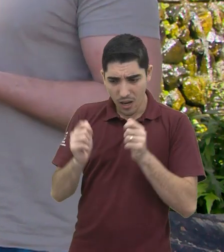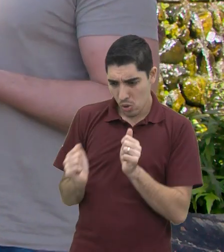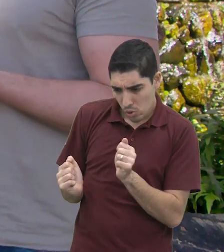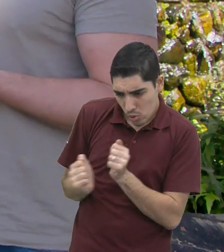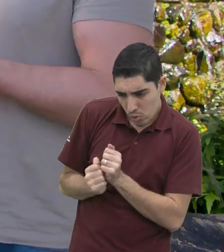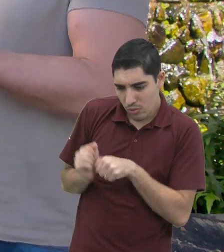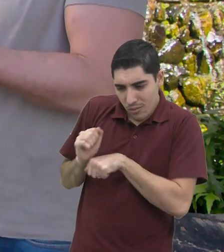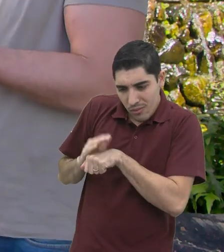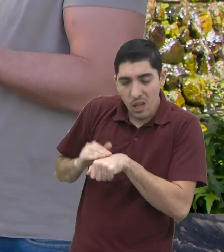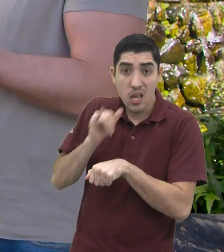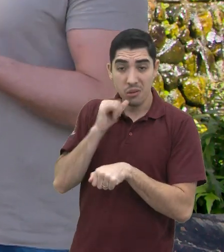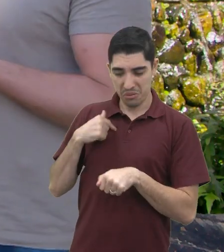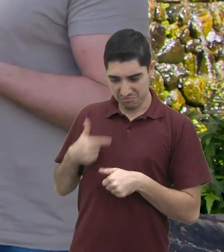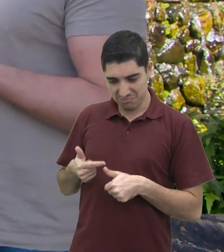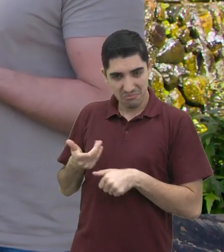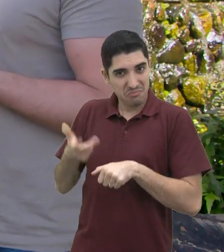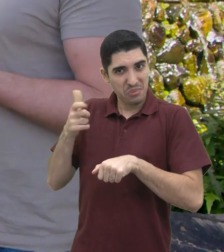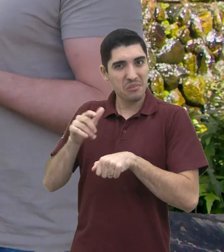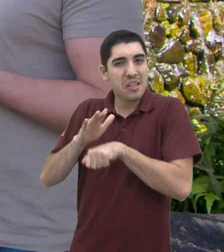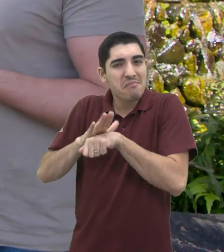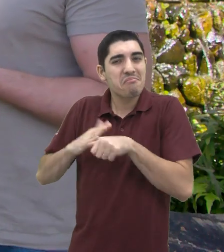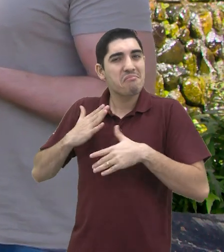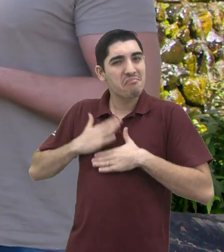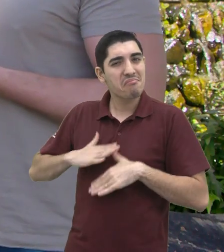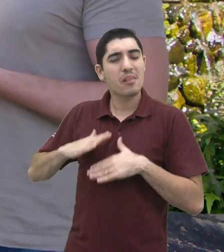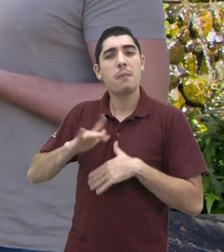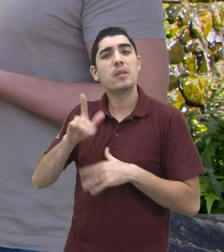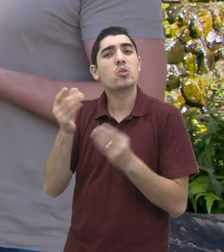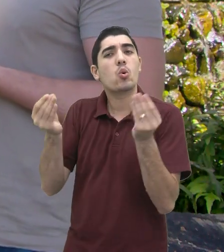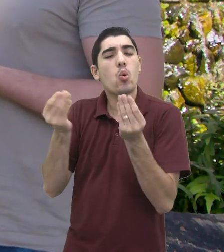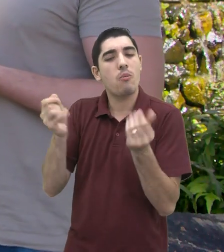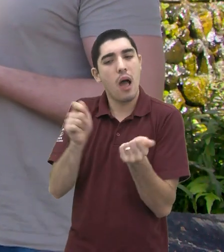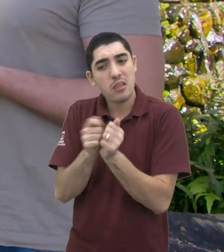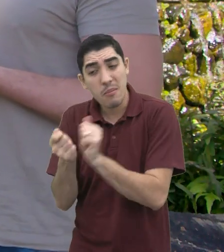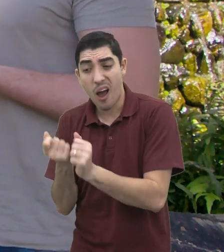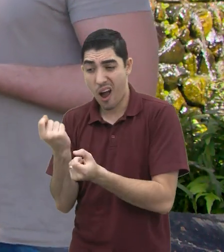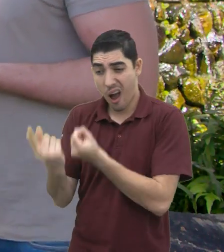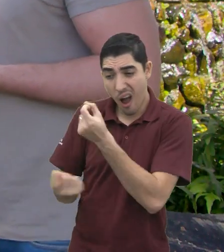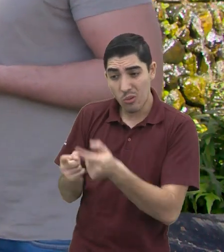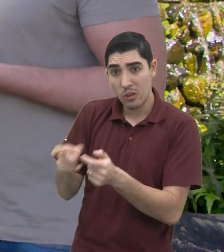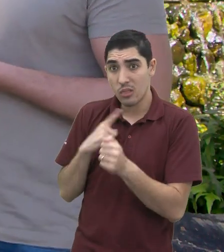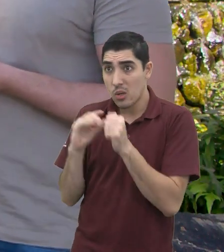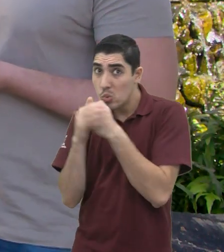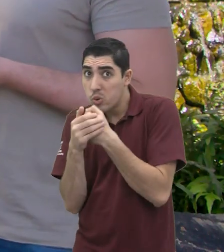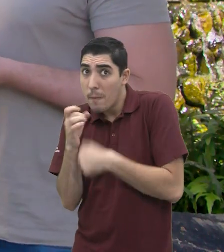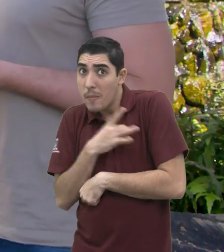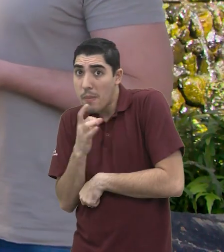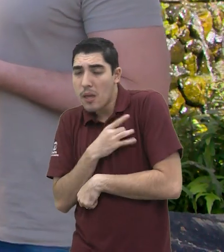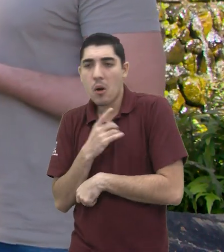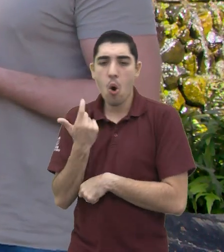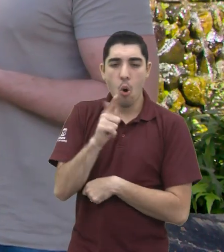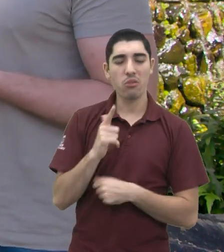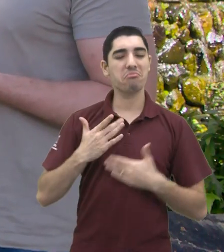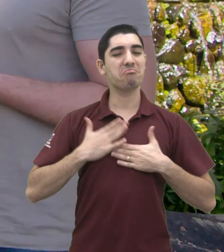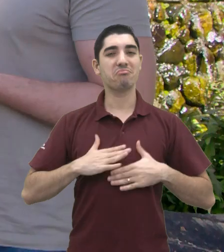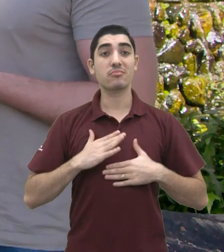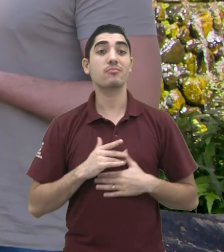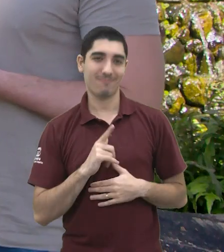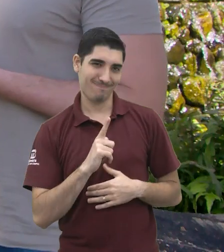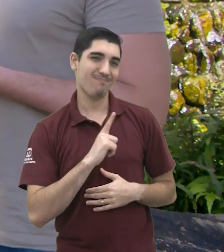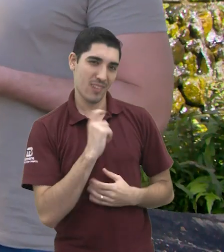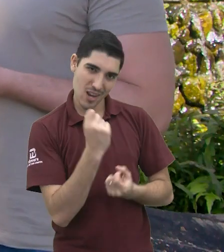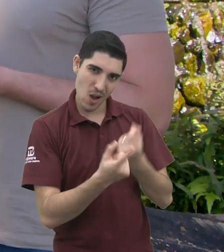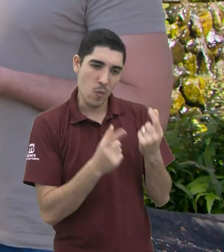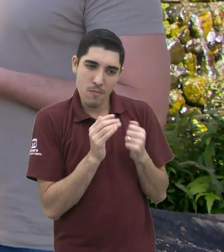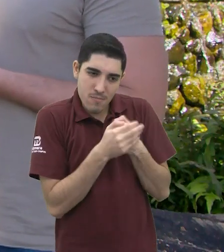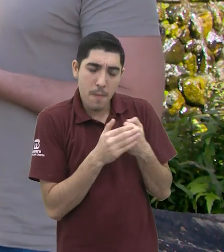ter essa troca, a gente tá vendo que dá, né? Que elas estão aqui bem tranquilas, mas como é que é essa adaptação? Tem alguns que são mais ariscos, outros nem tanto. Então, tem os que são